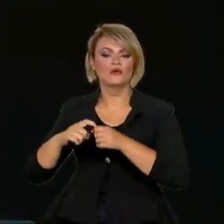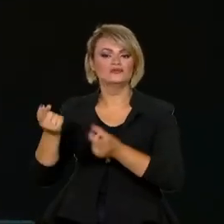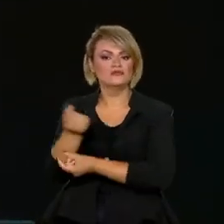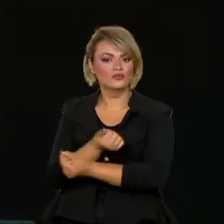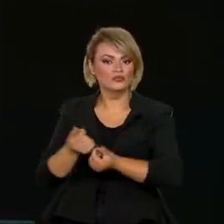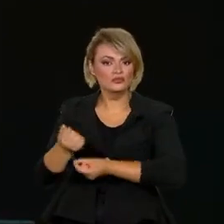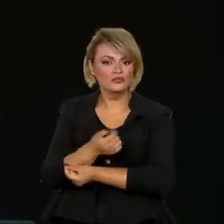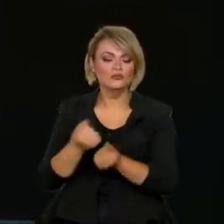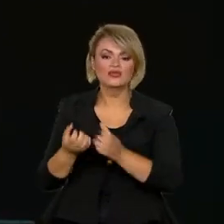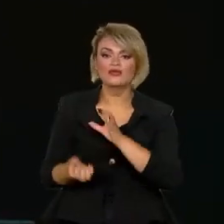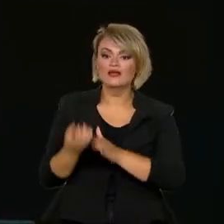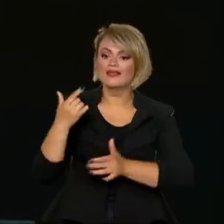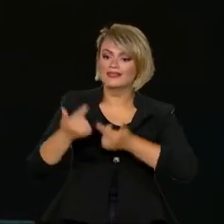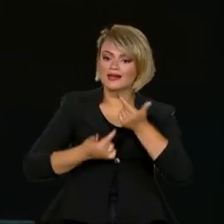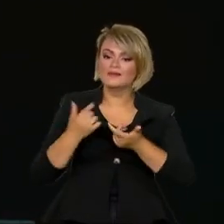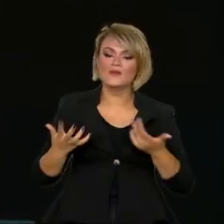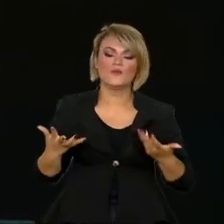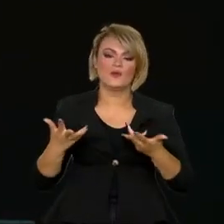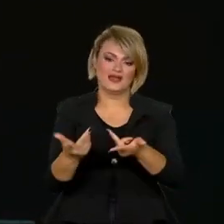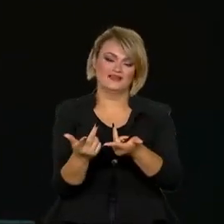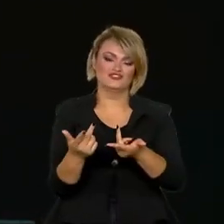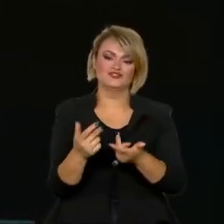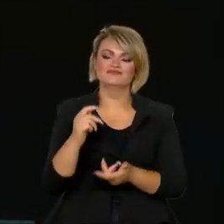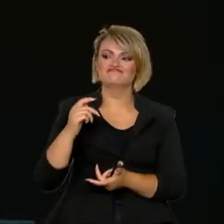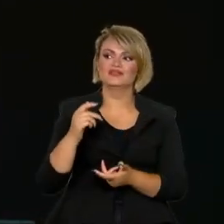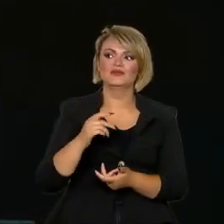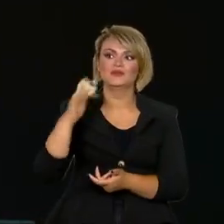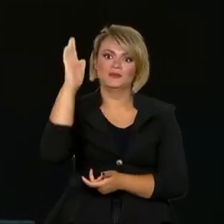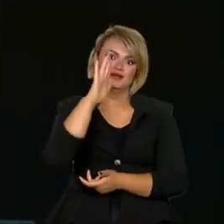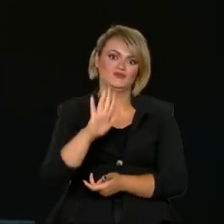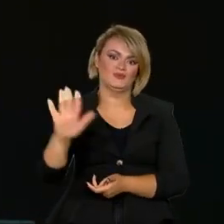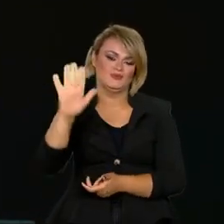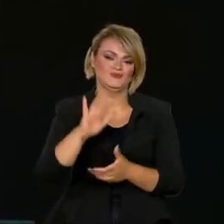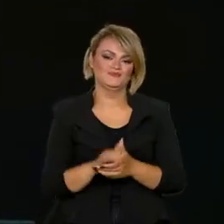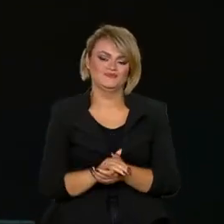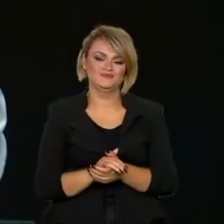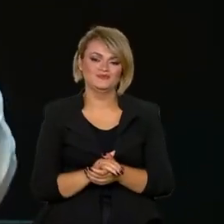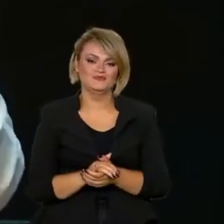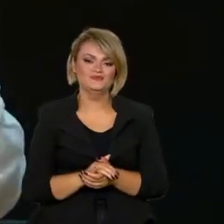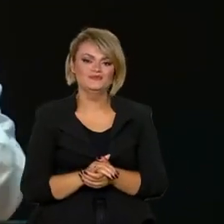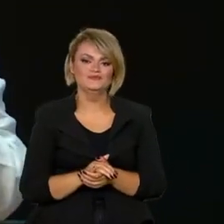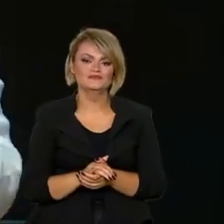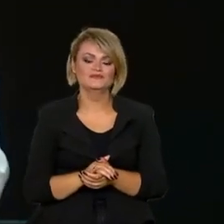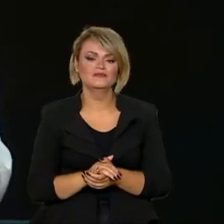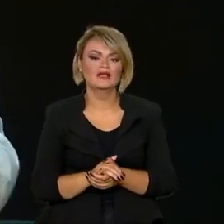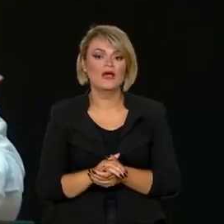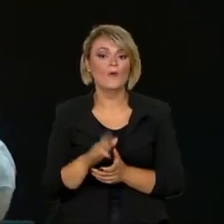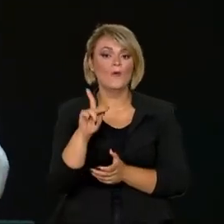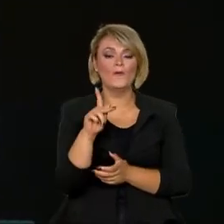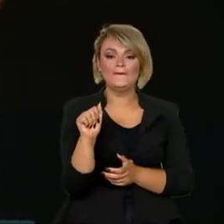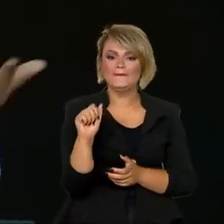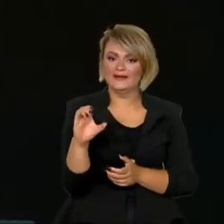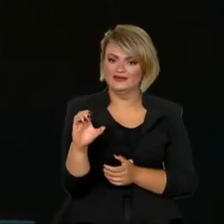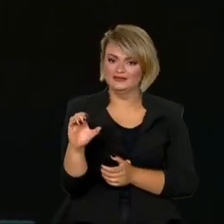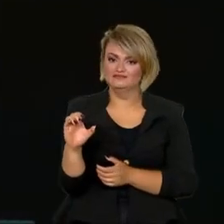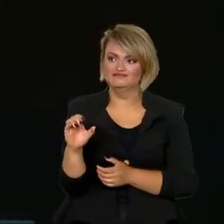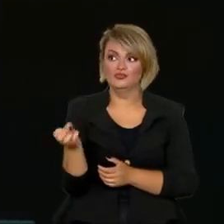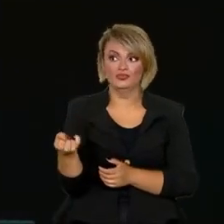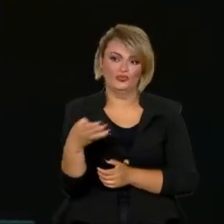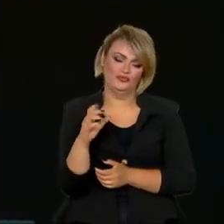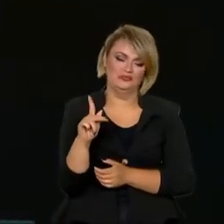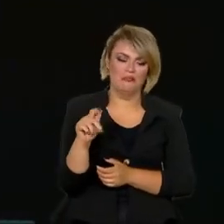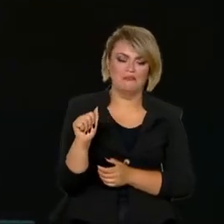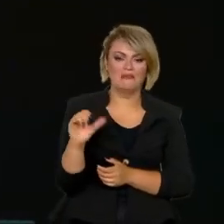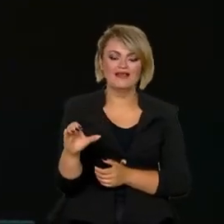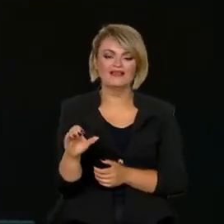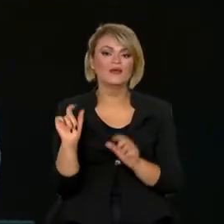criação de empregos de qualidade em todo o país. Normalmente, o PAC, né, e agora o novo PAC,